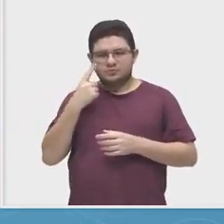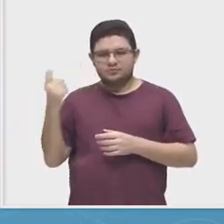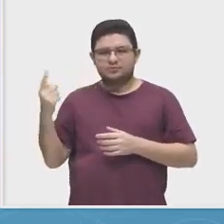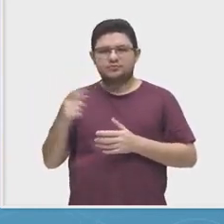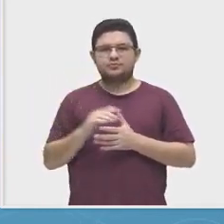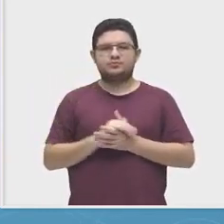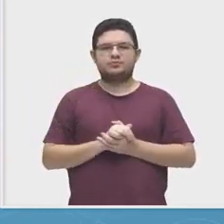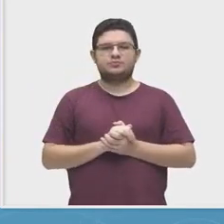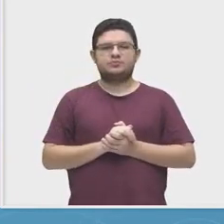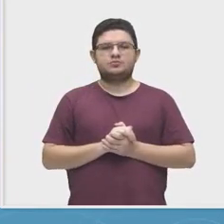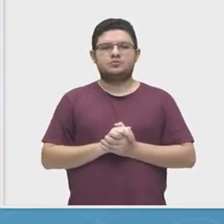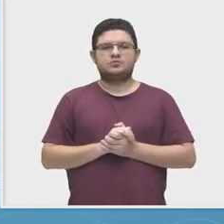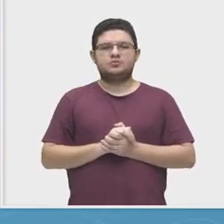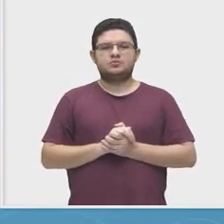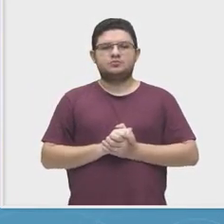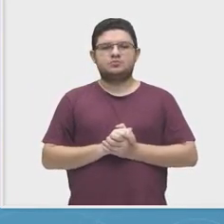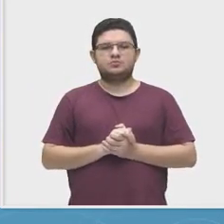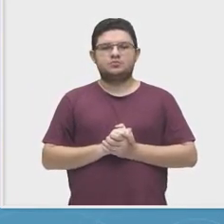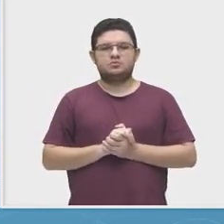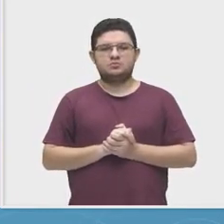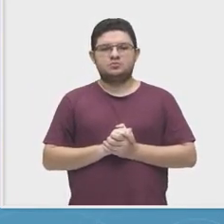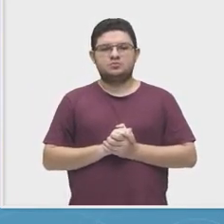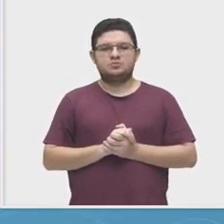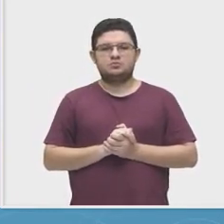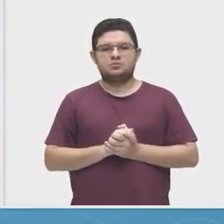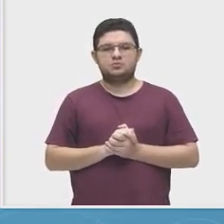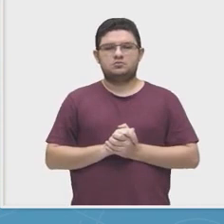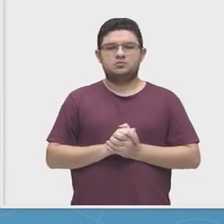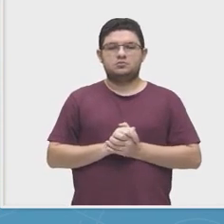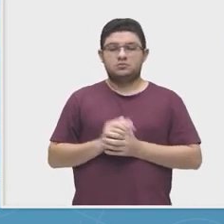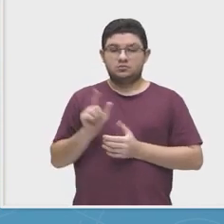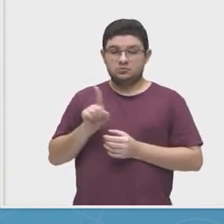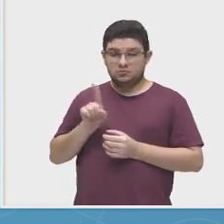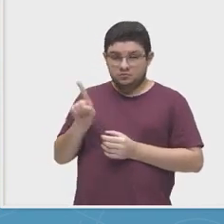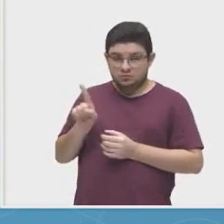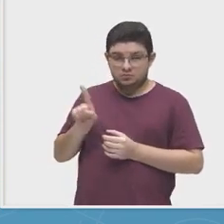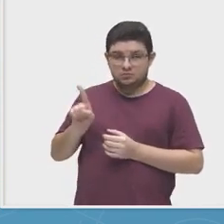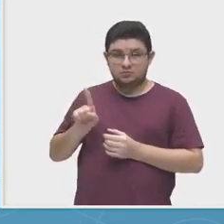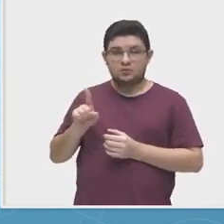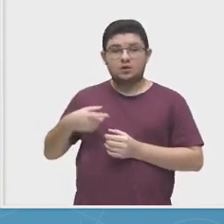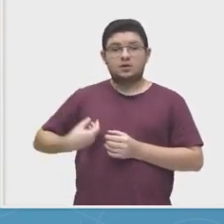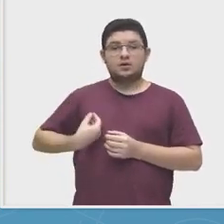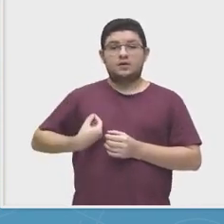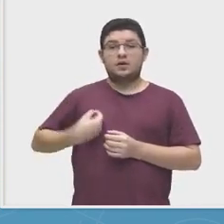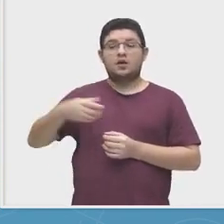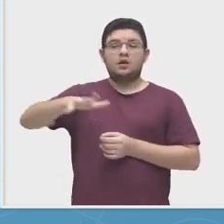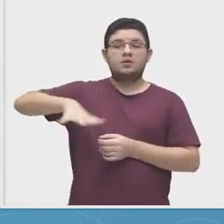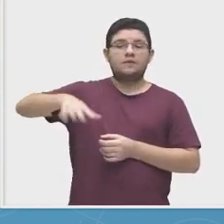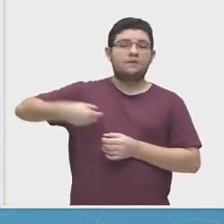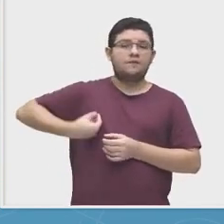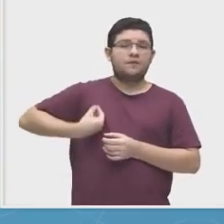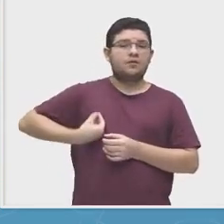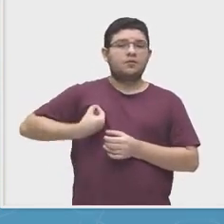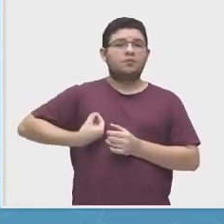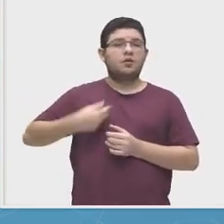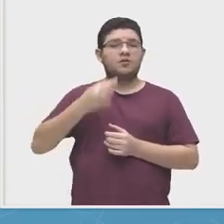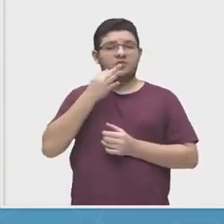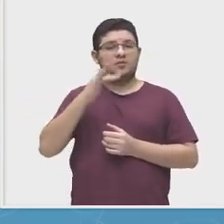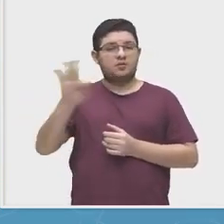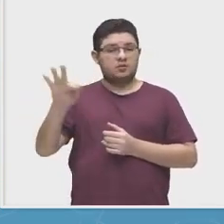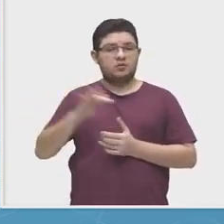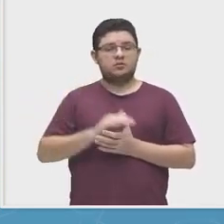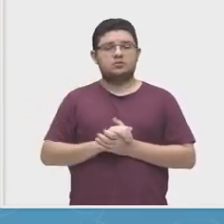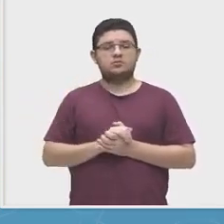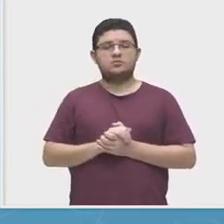dancing on the street. They live in France. Eles moram na França. Então,